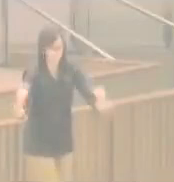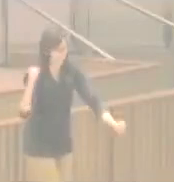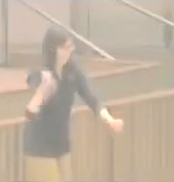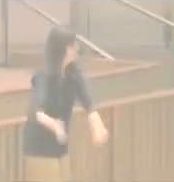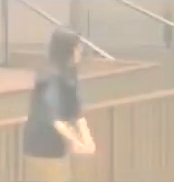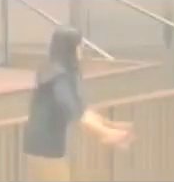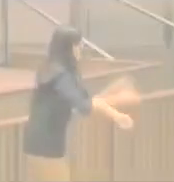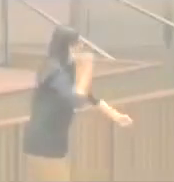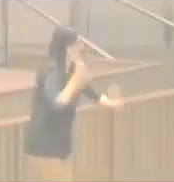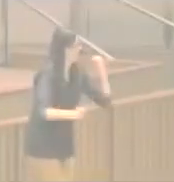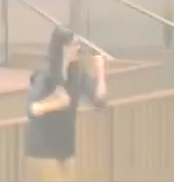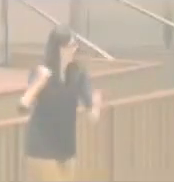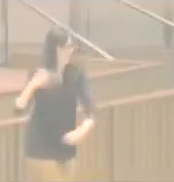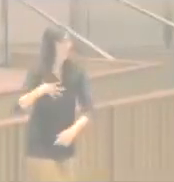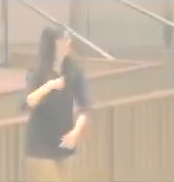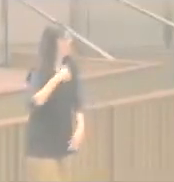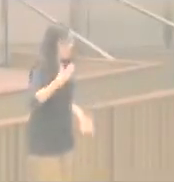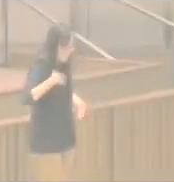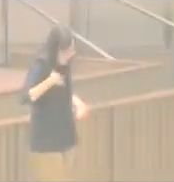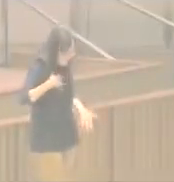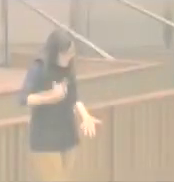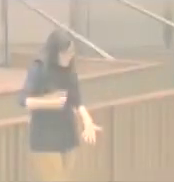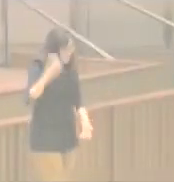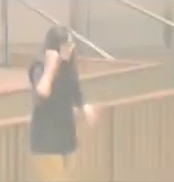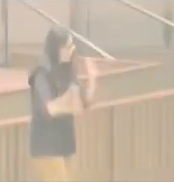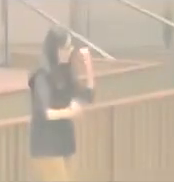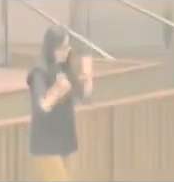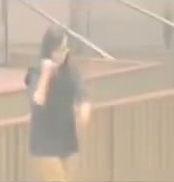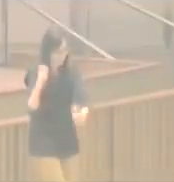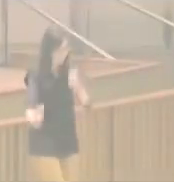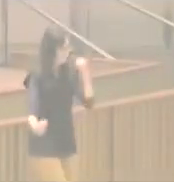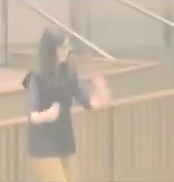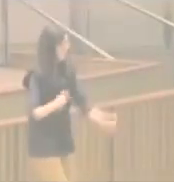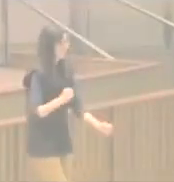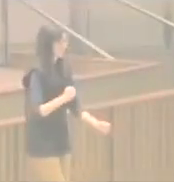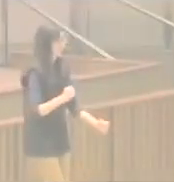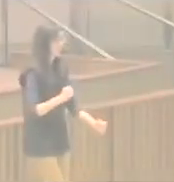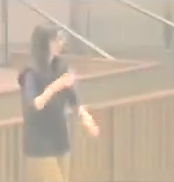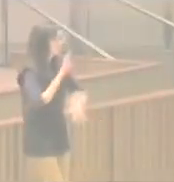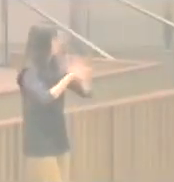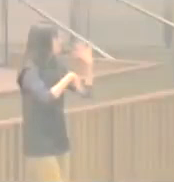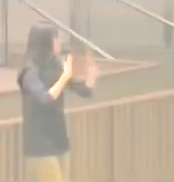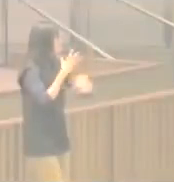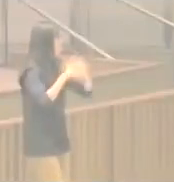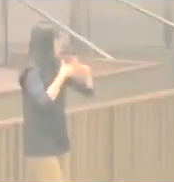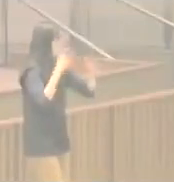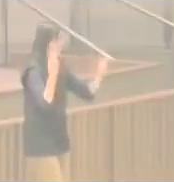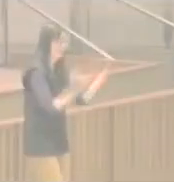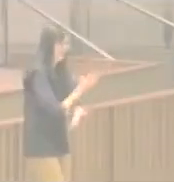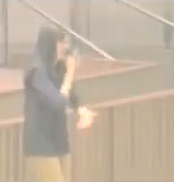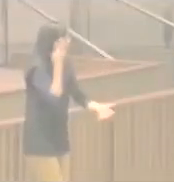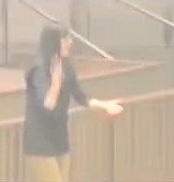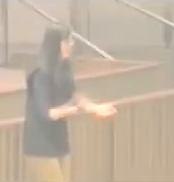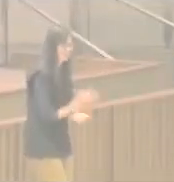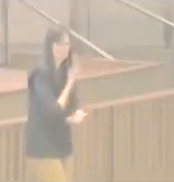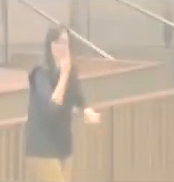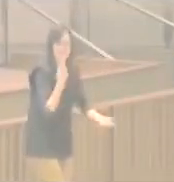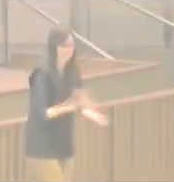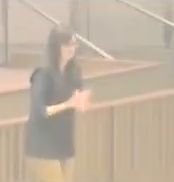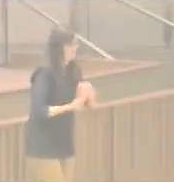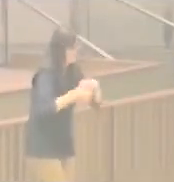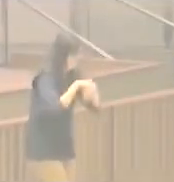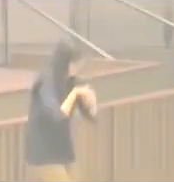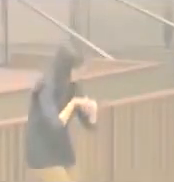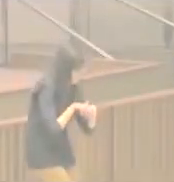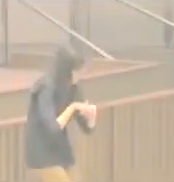Como um ato extremo de quem está buscando uma salvação? Não existe salvação,